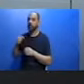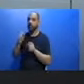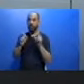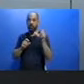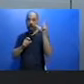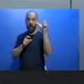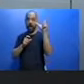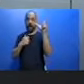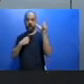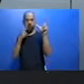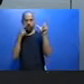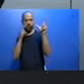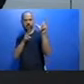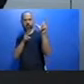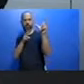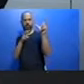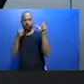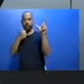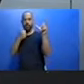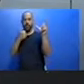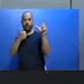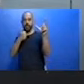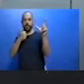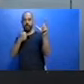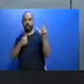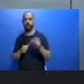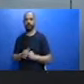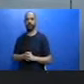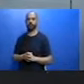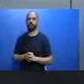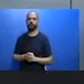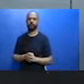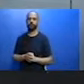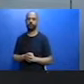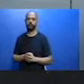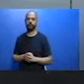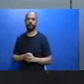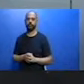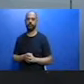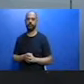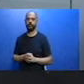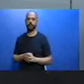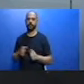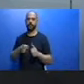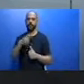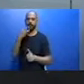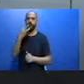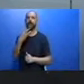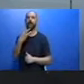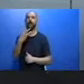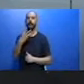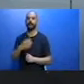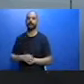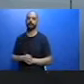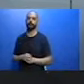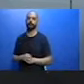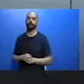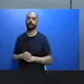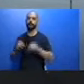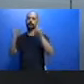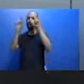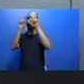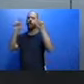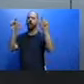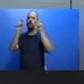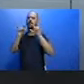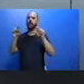chama atenção o número 13 que frases deu ordens ao leitor